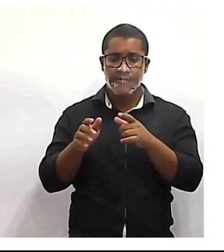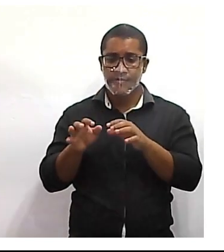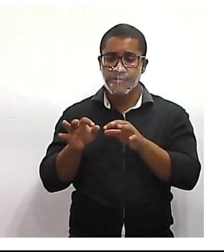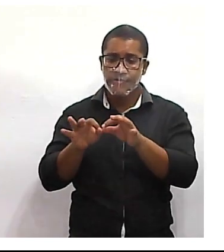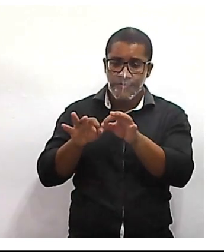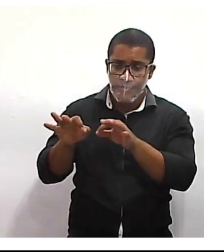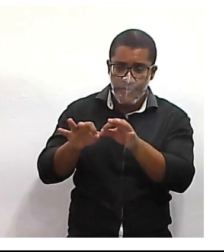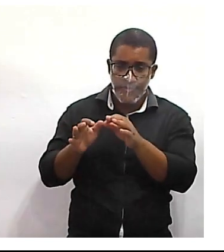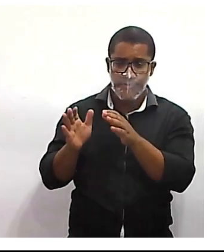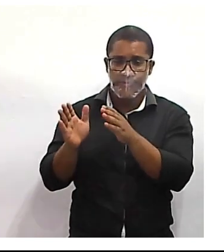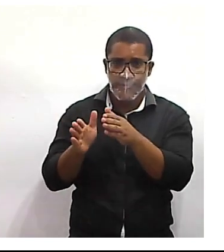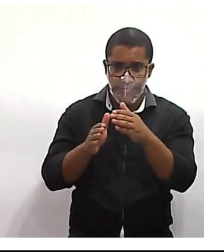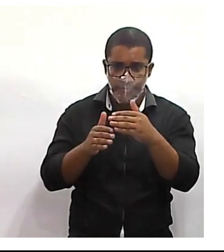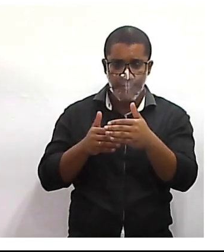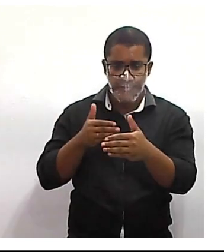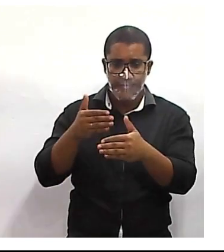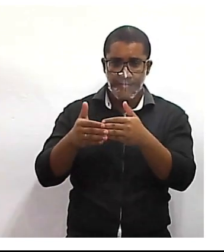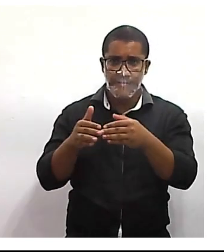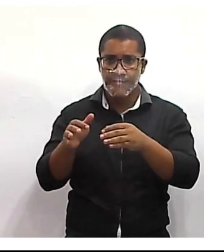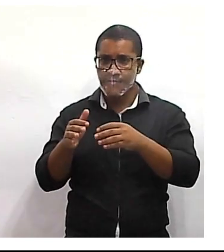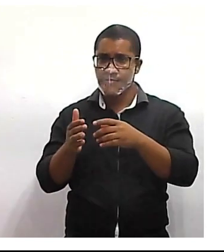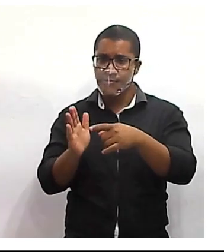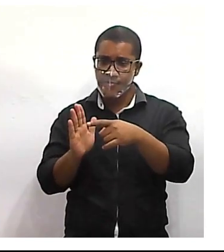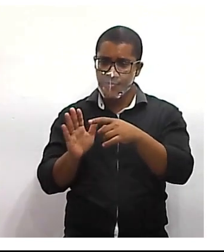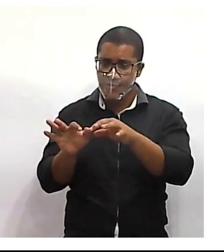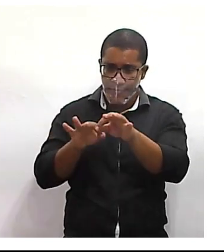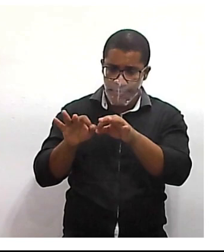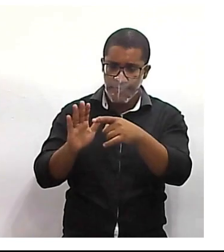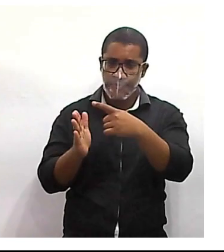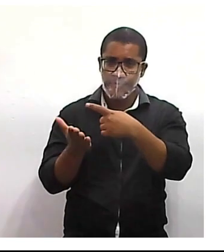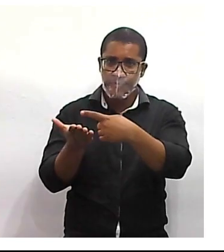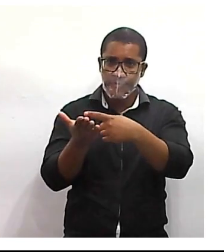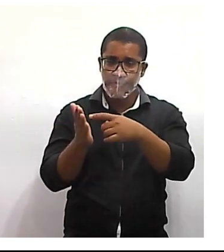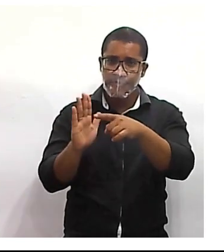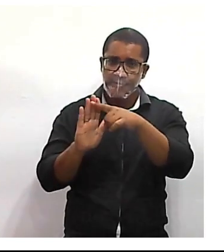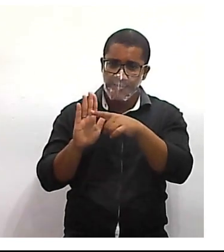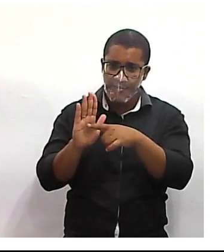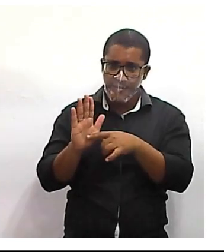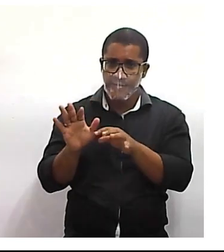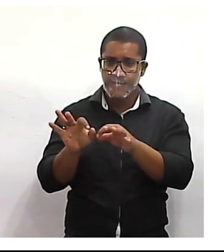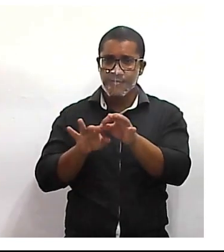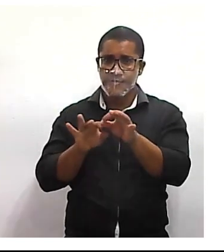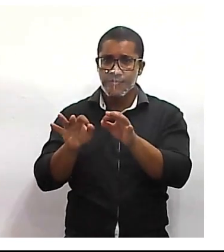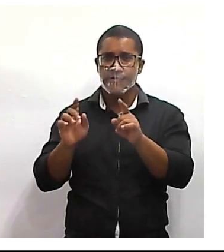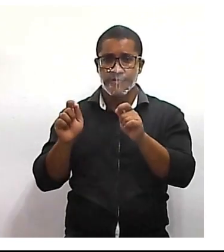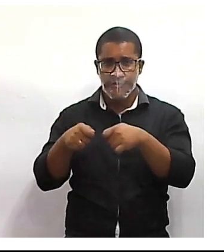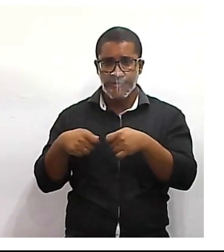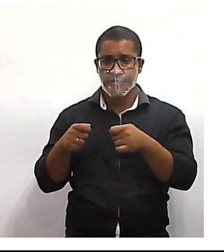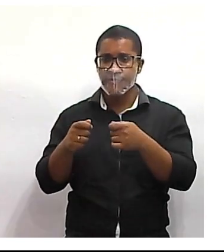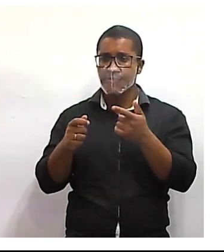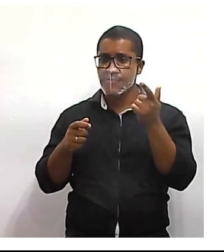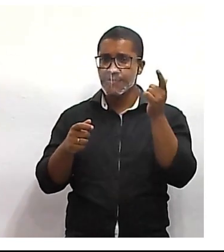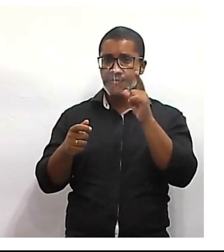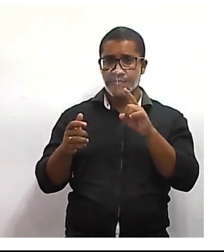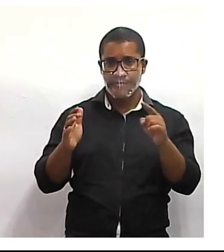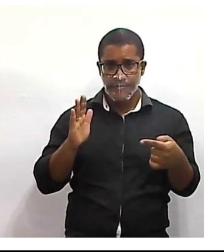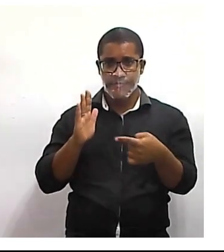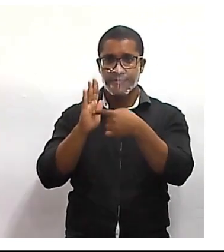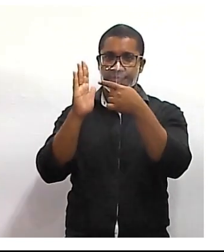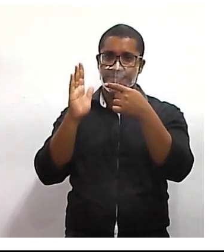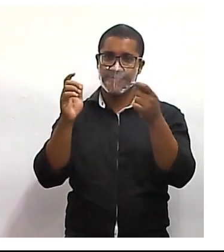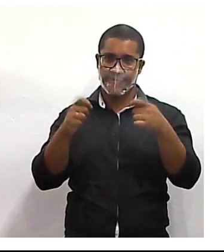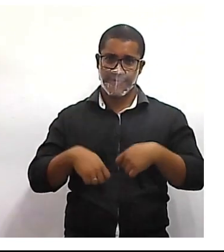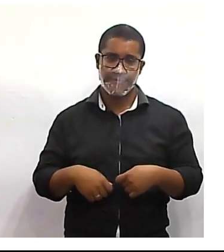do processo, para o planejamento, para o controle dos recursos para alcançar os objetivos propostos,